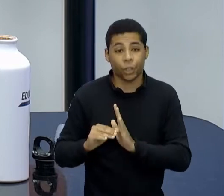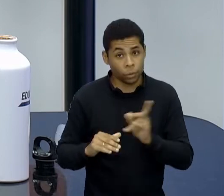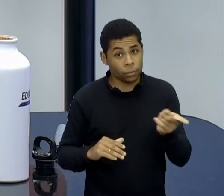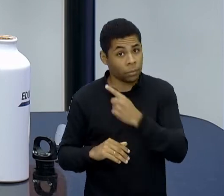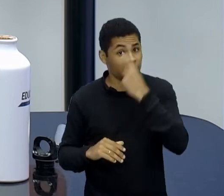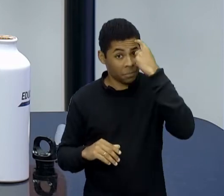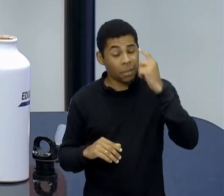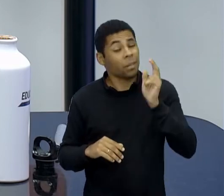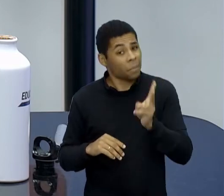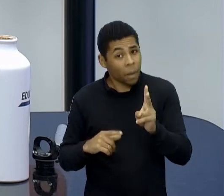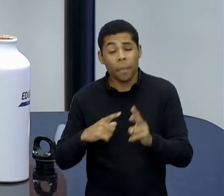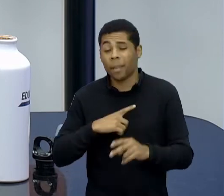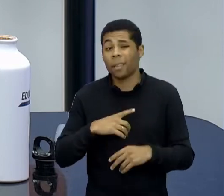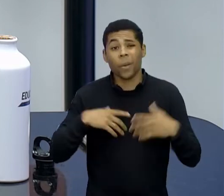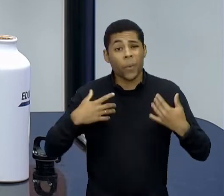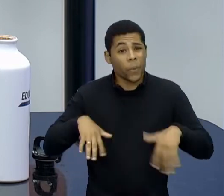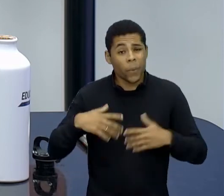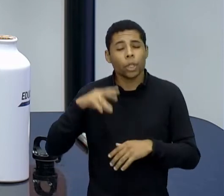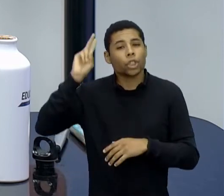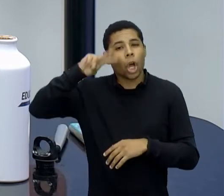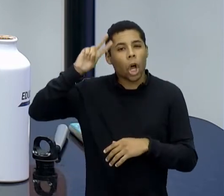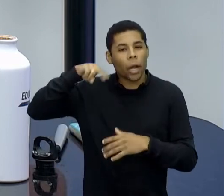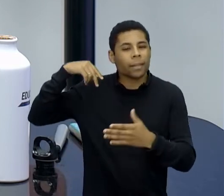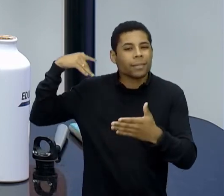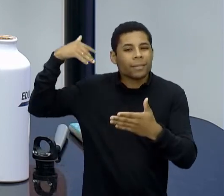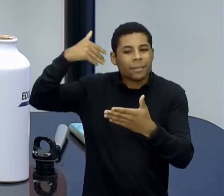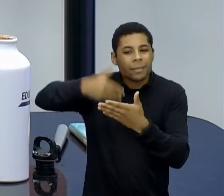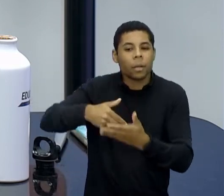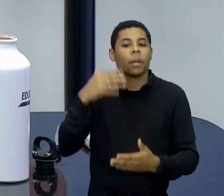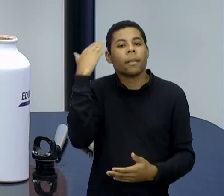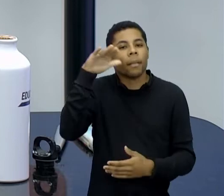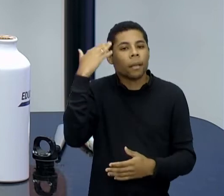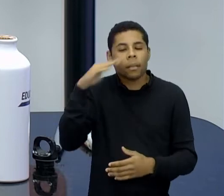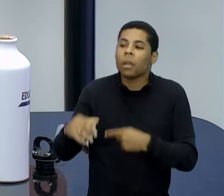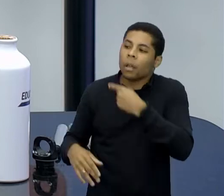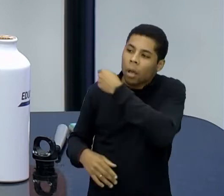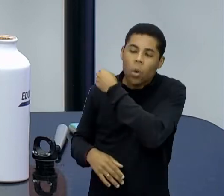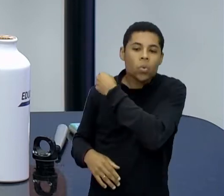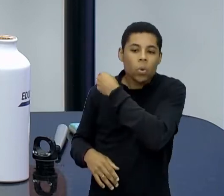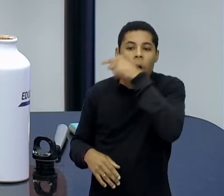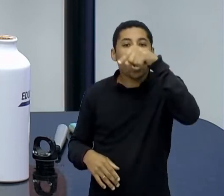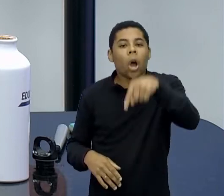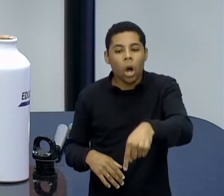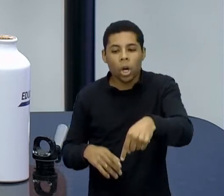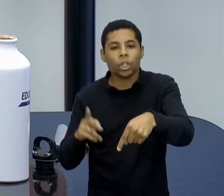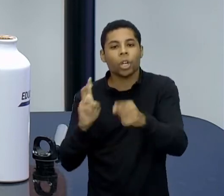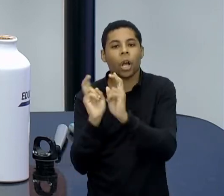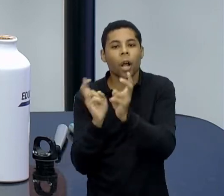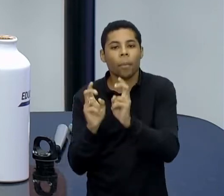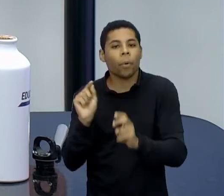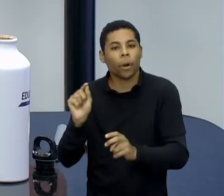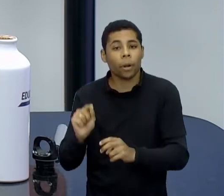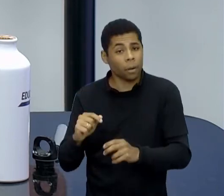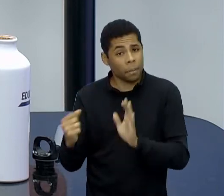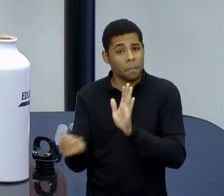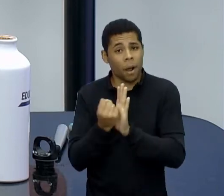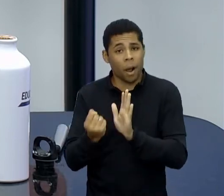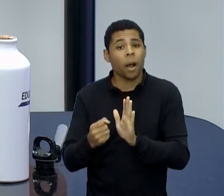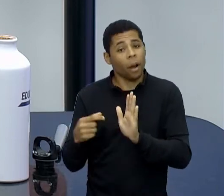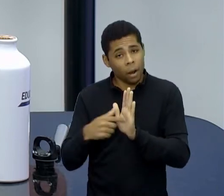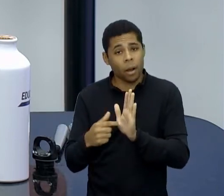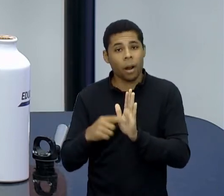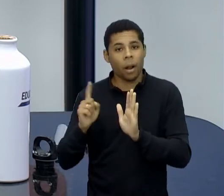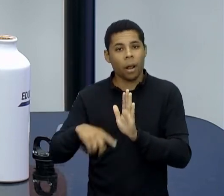faz toda essa viagem histórica para entender hoje a capoeira. E o grande marco foi ela se tornar